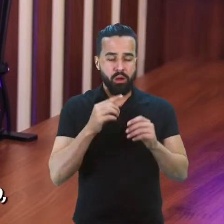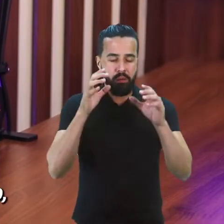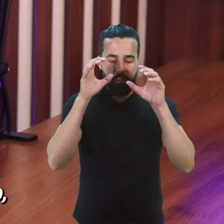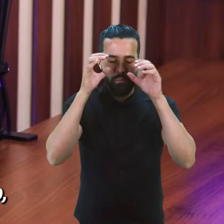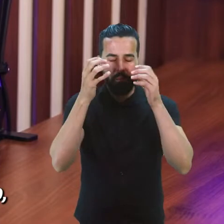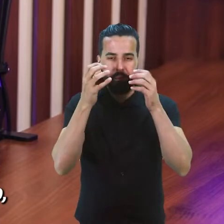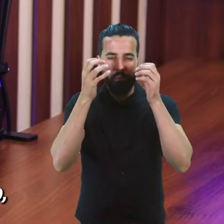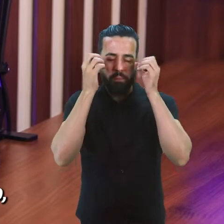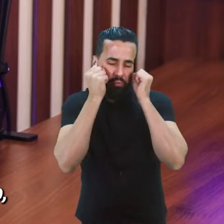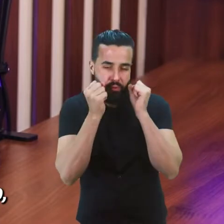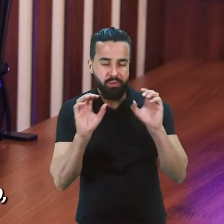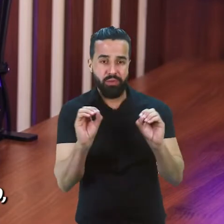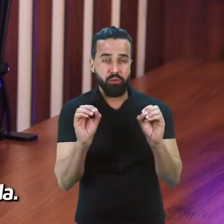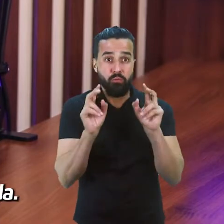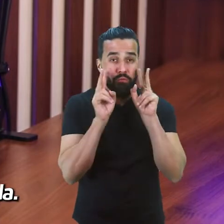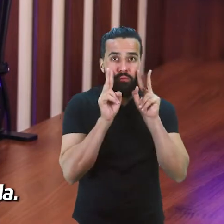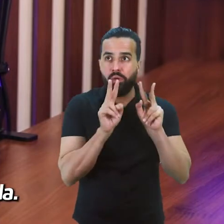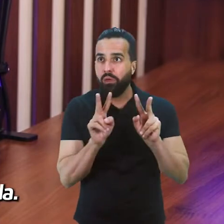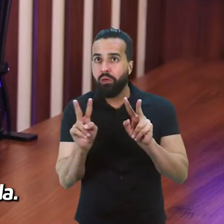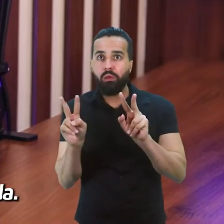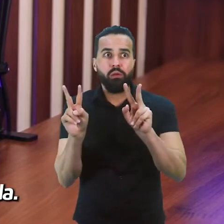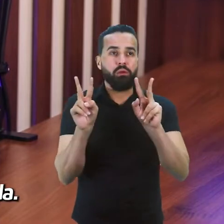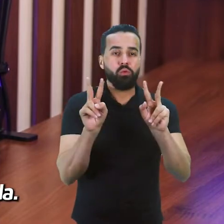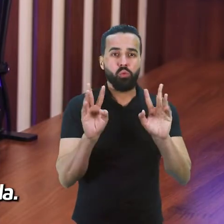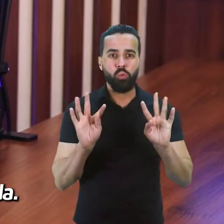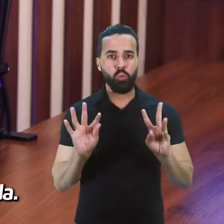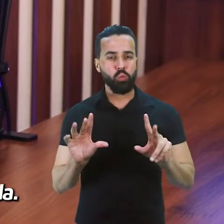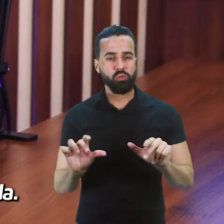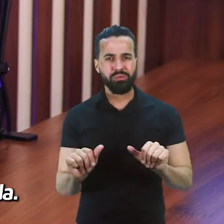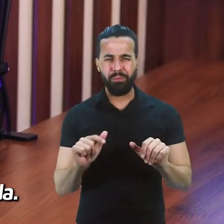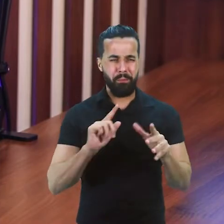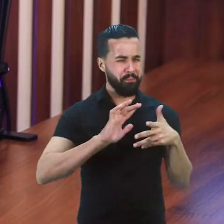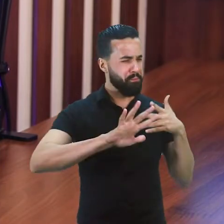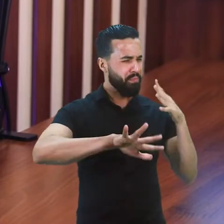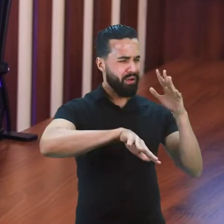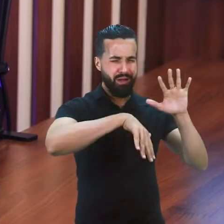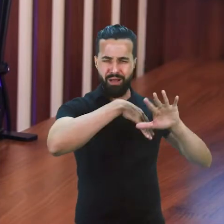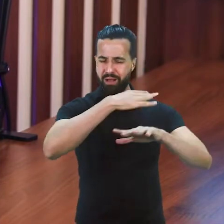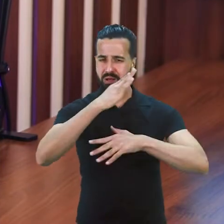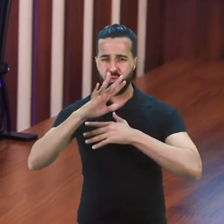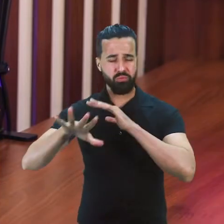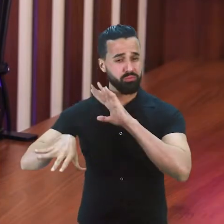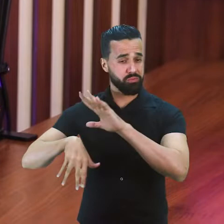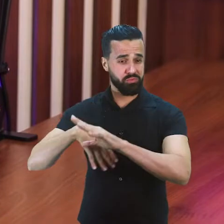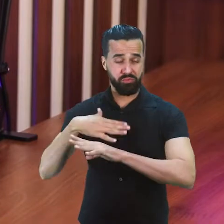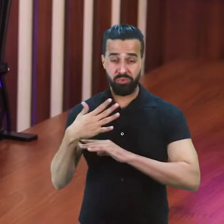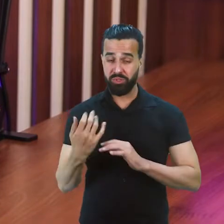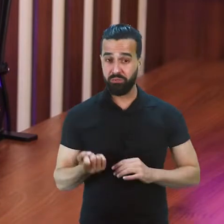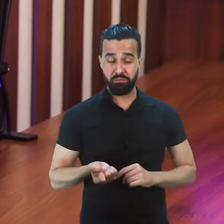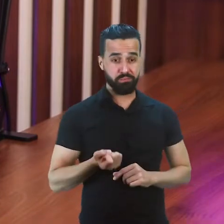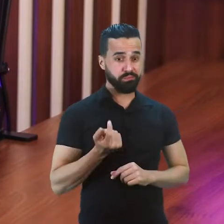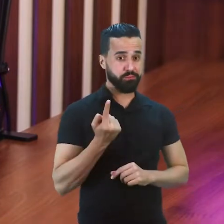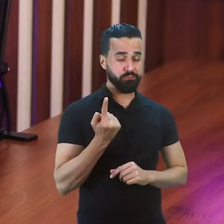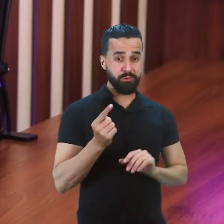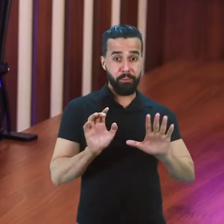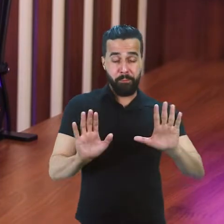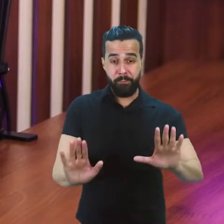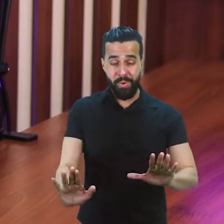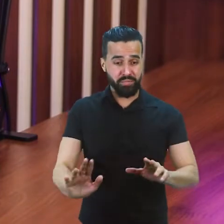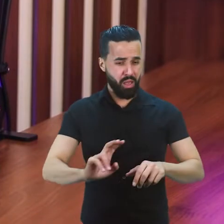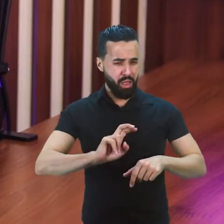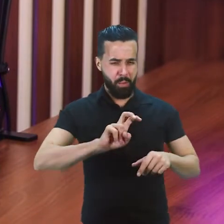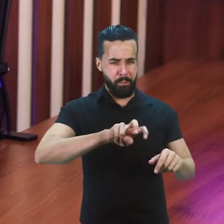Eu não sabia o que estava acontecendo, né? Eu sabia que estava uma bagunça danada. Mas na hora que o carro